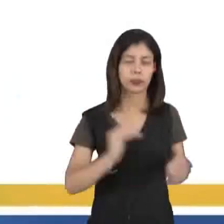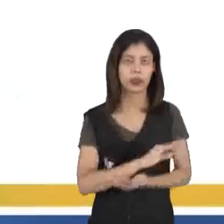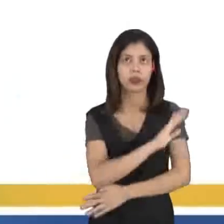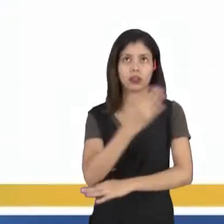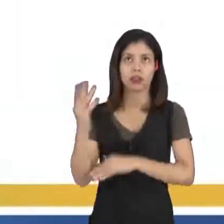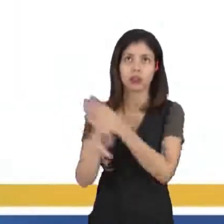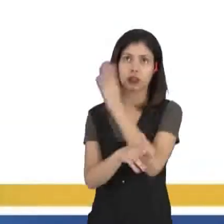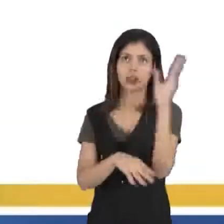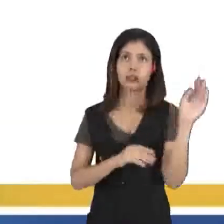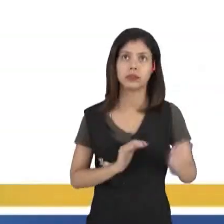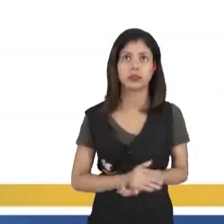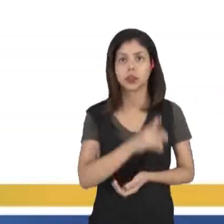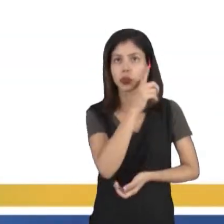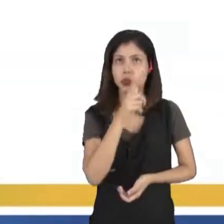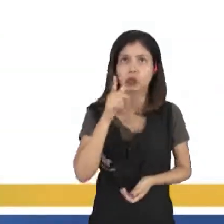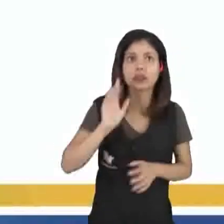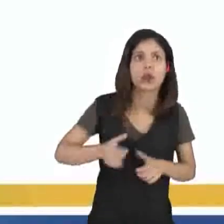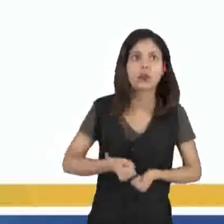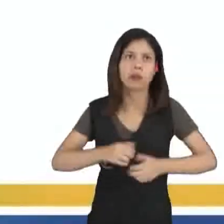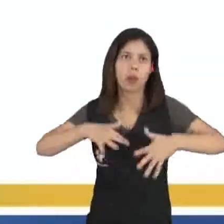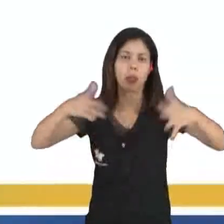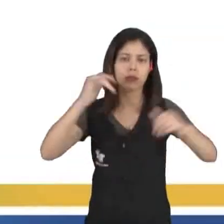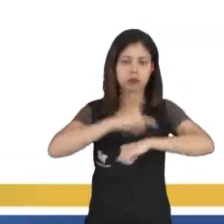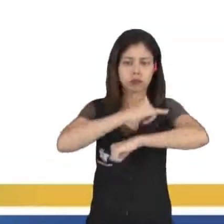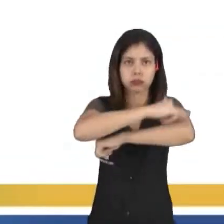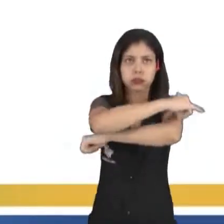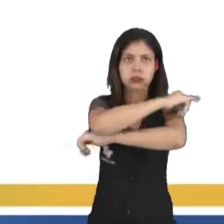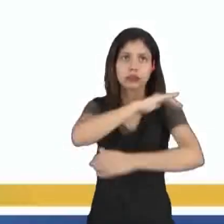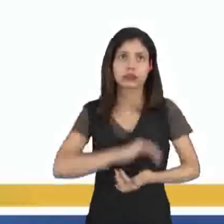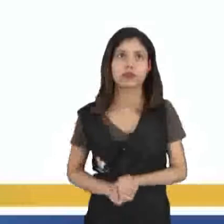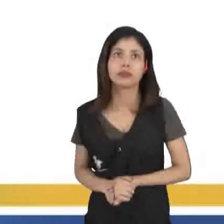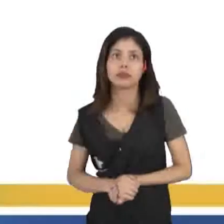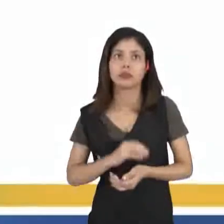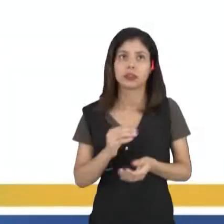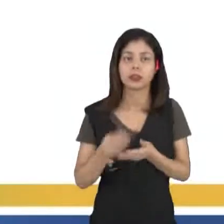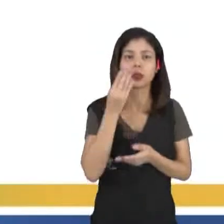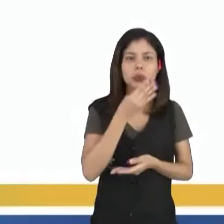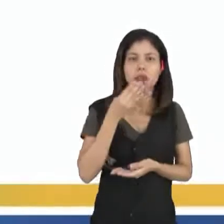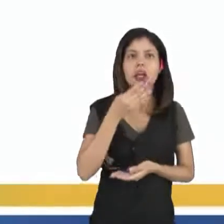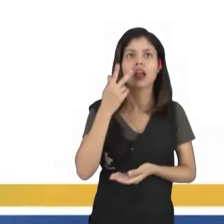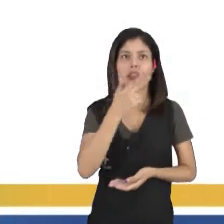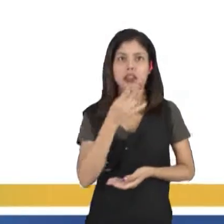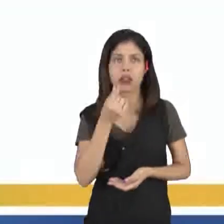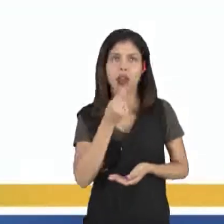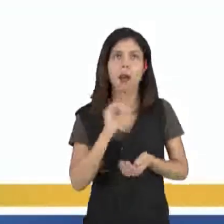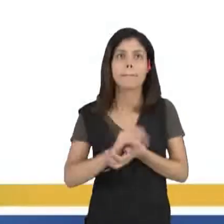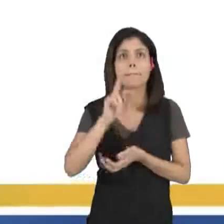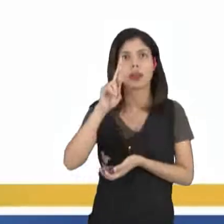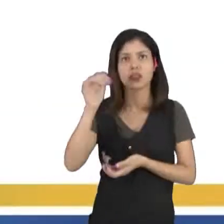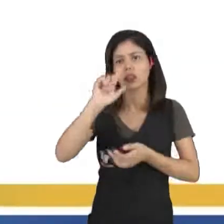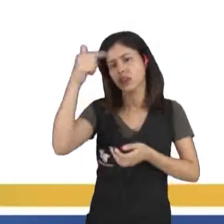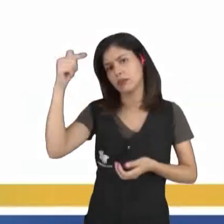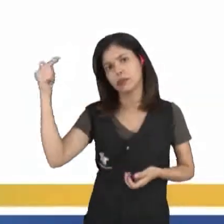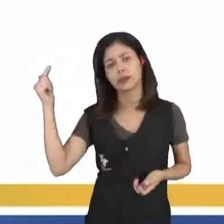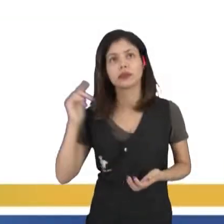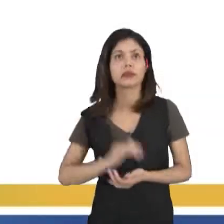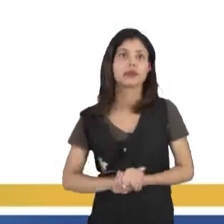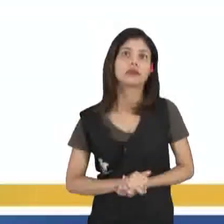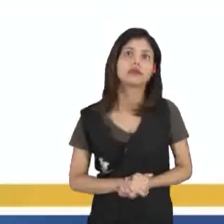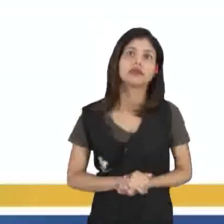sua natureza, como dos lanches cheios de gorduras, os salgadinhos e biscoitos convencionais, etc,